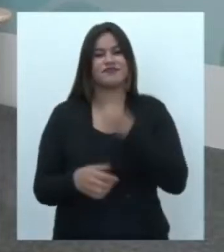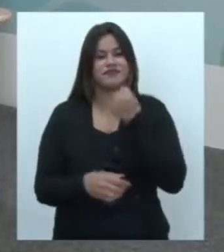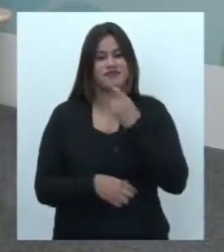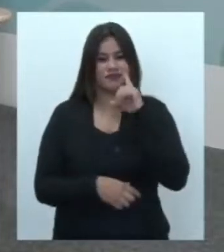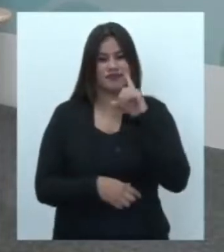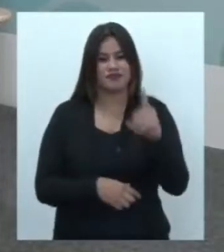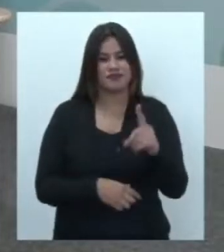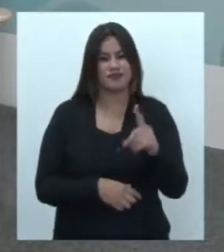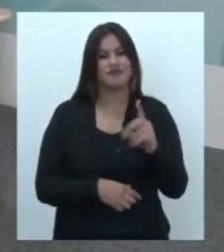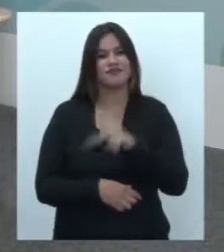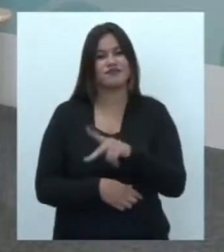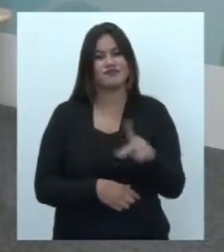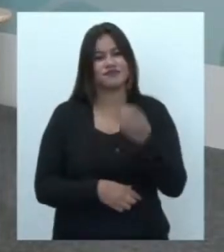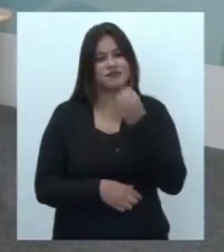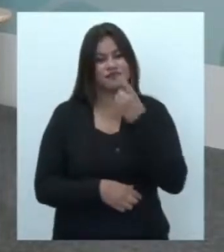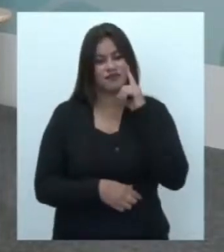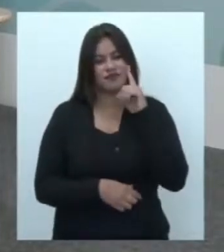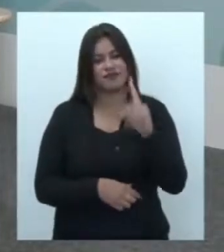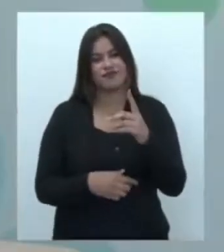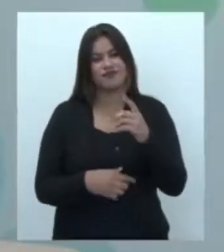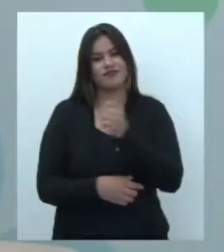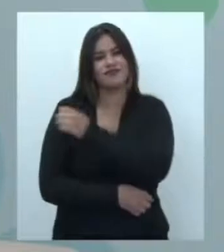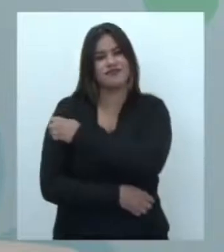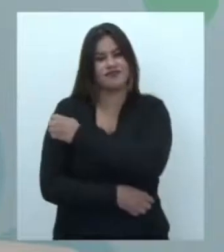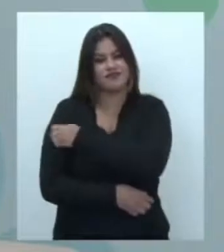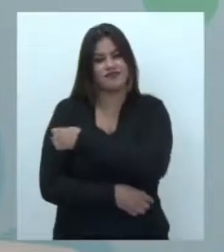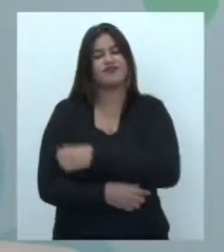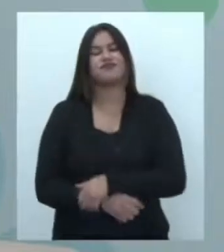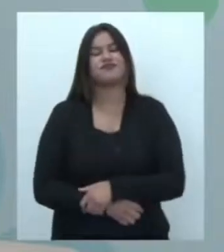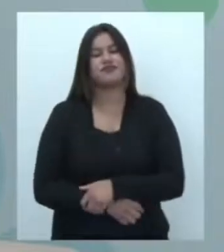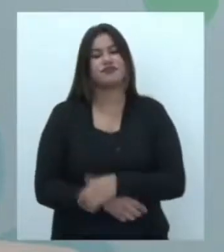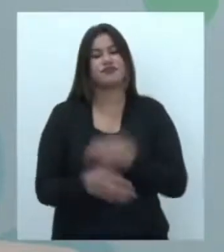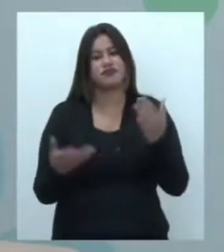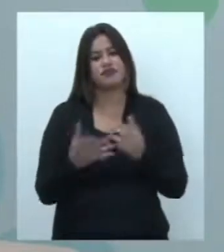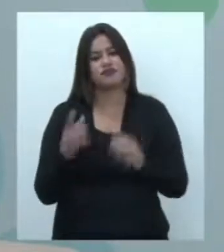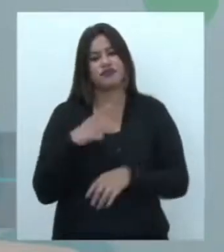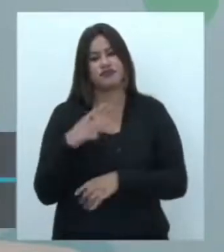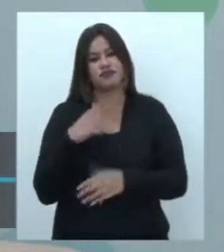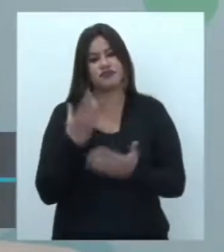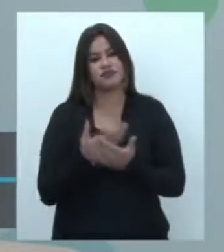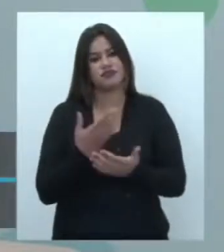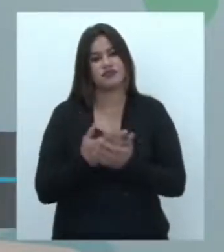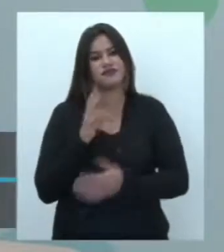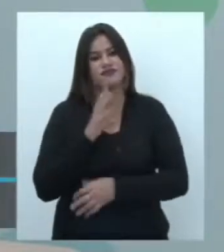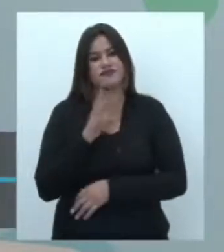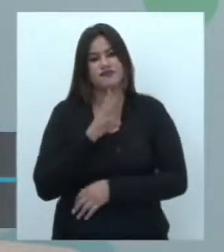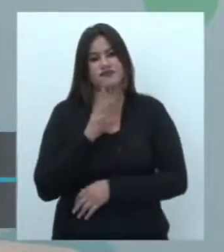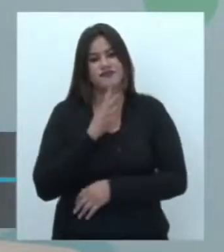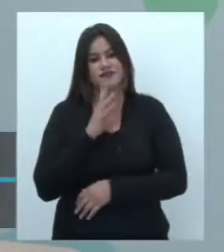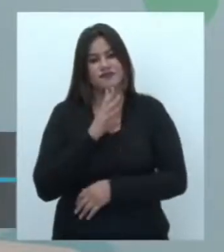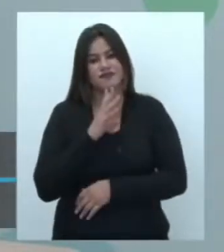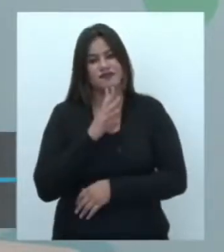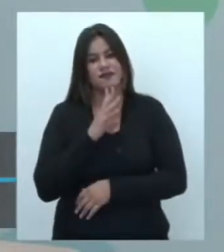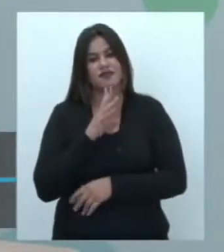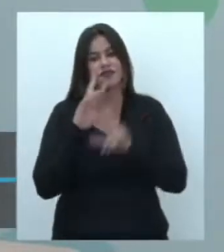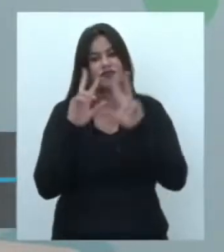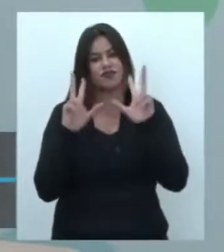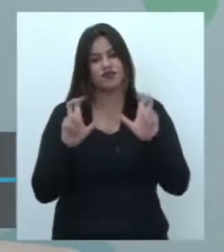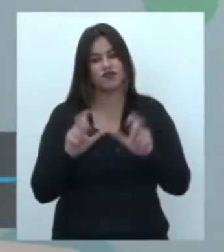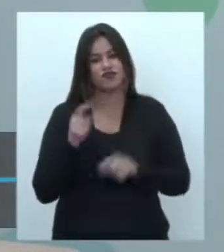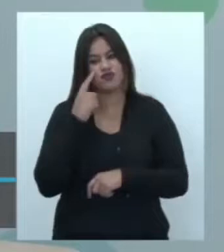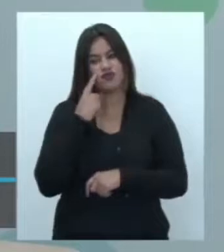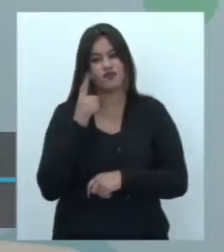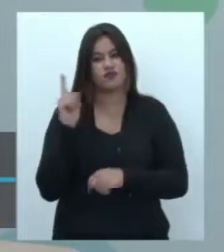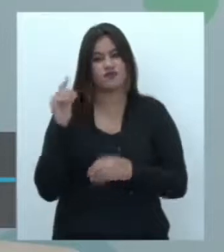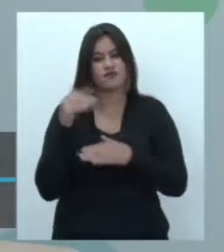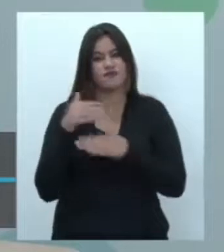dia, estudantes. Então, hoje nós temos aí uma aula super bacana com a temática que vai aparecer para